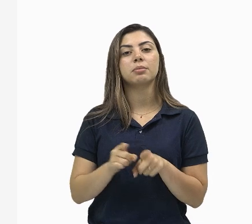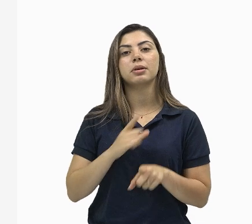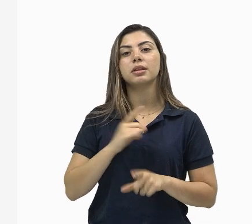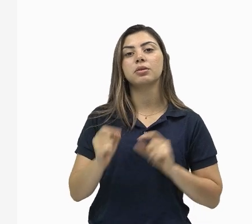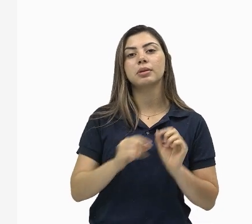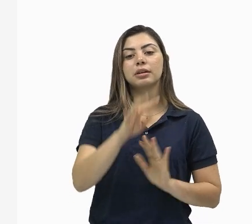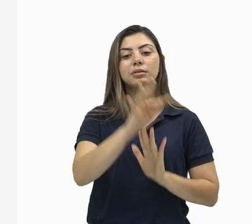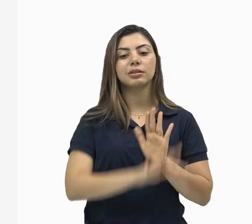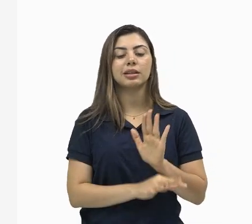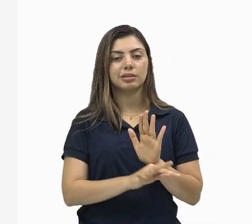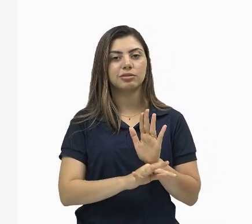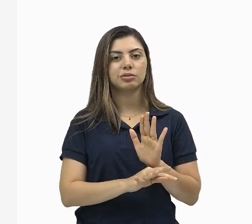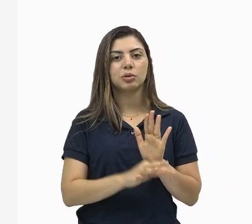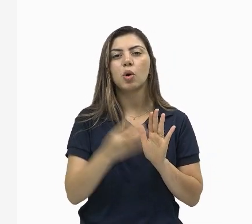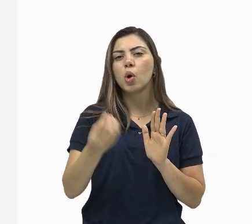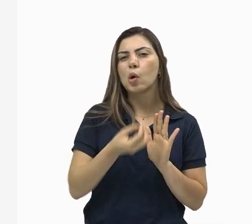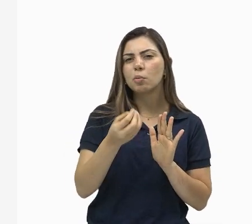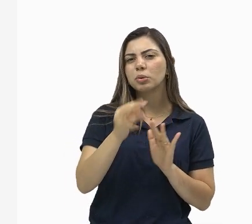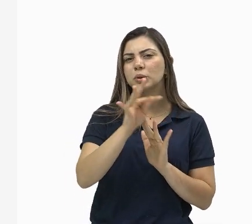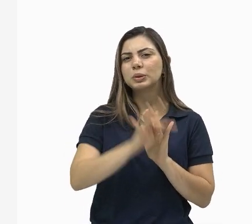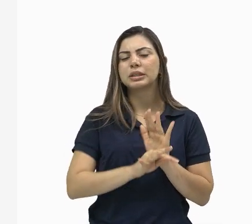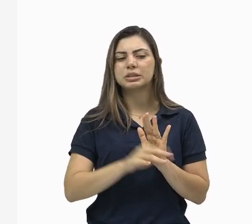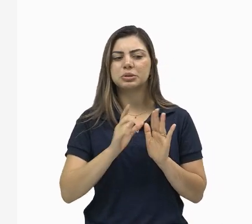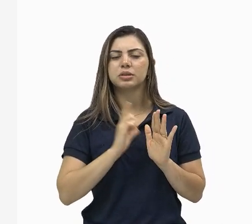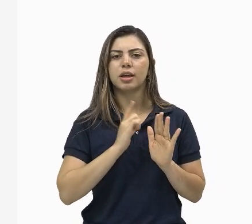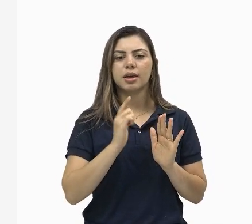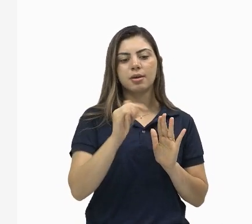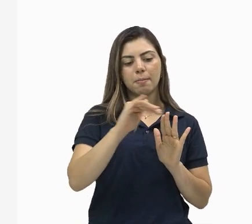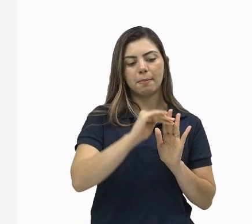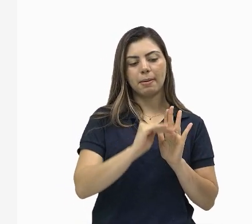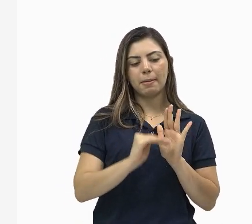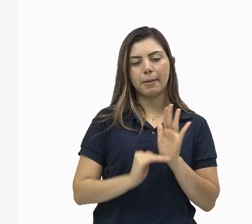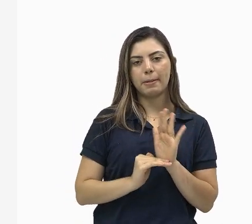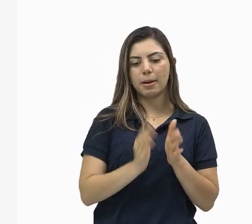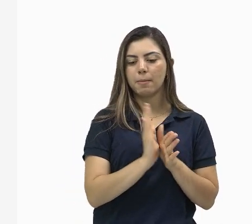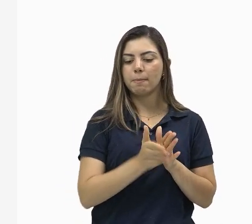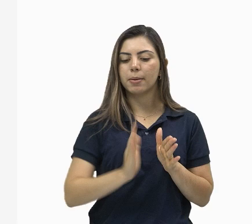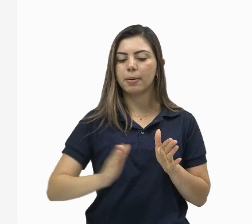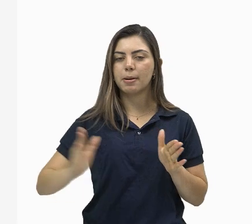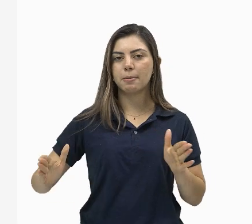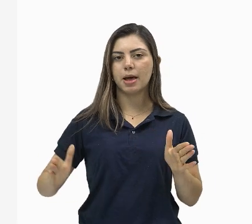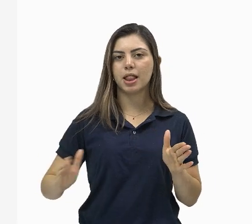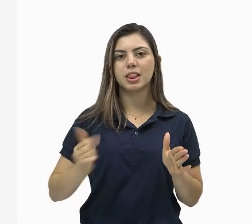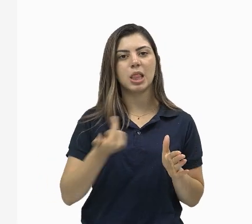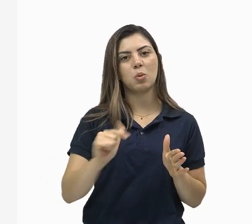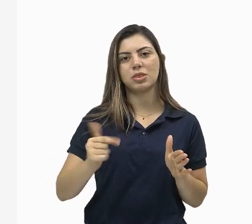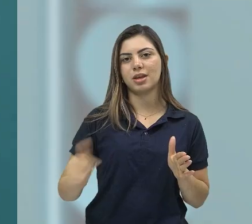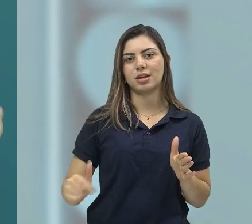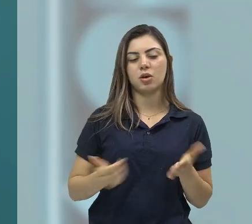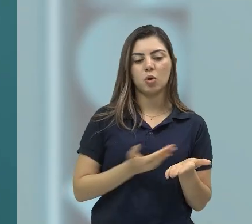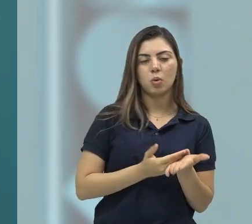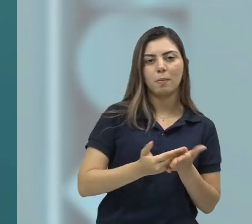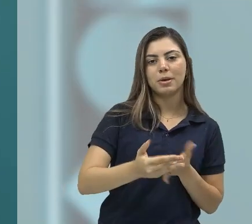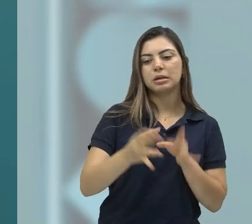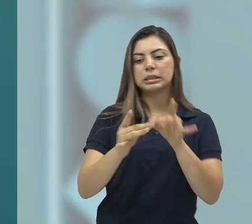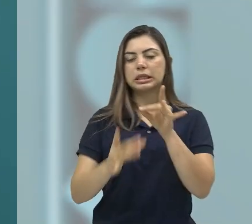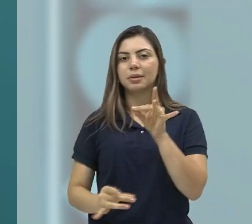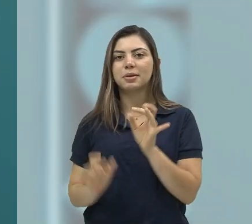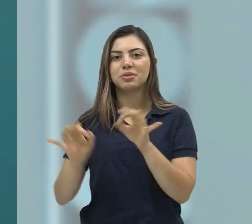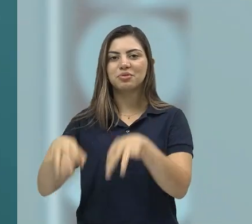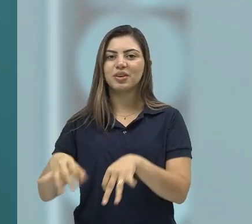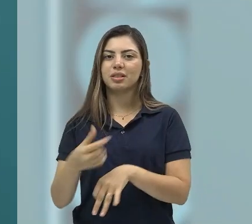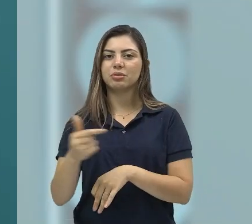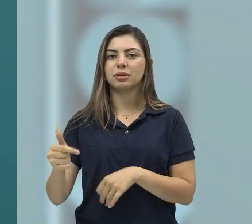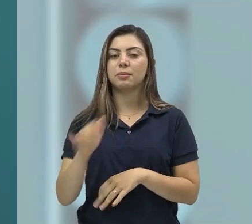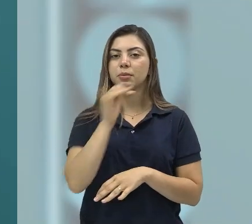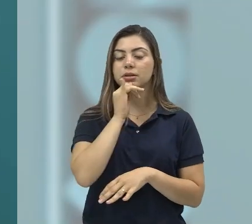texto, o que isso quer dizer? O texto não vai seguir uma linha, ele não vai seguir uma ordem de início, meio e fim. Às vezes eu estou